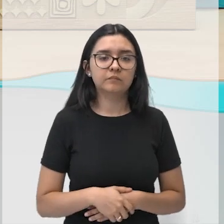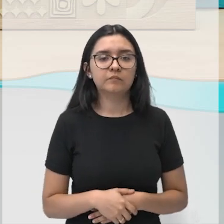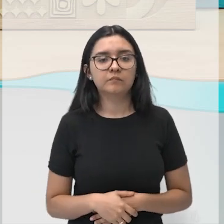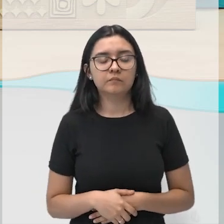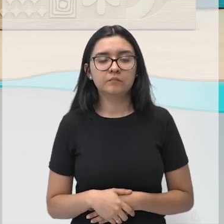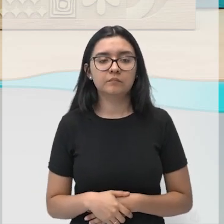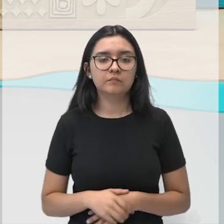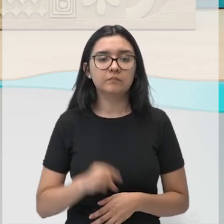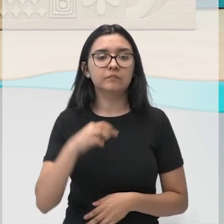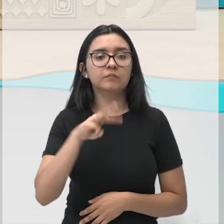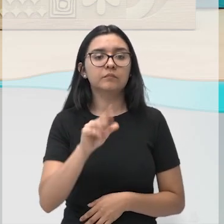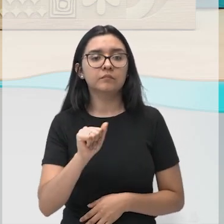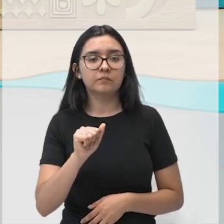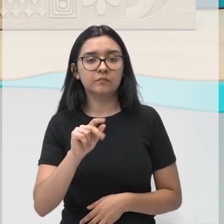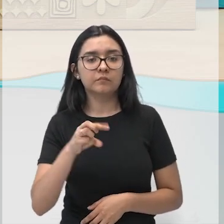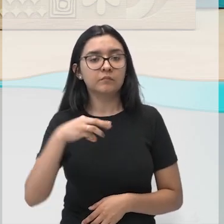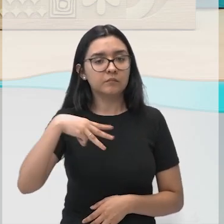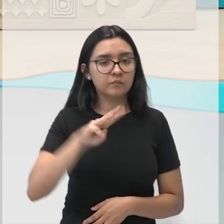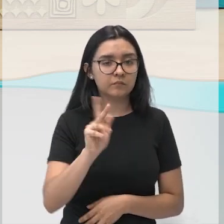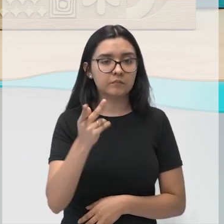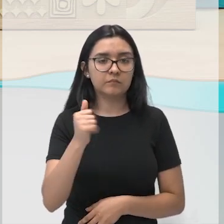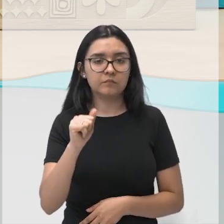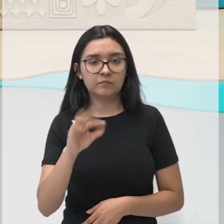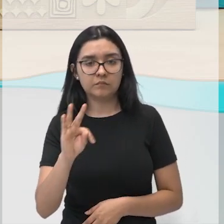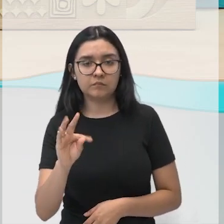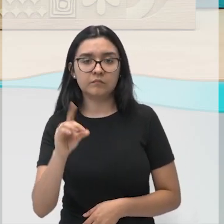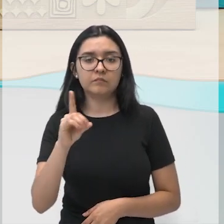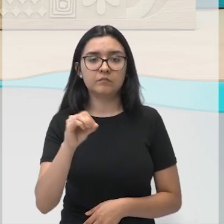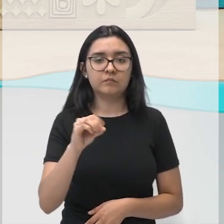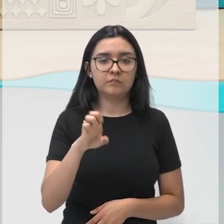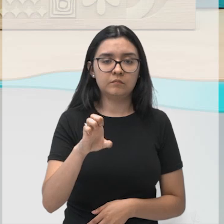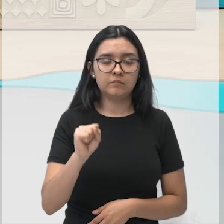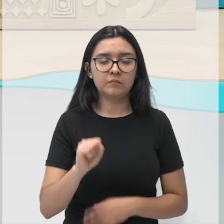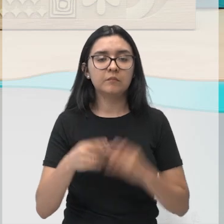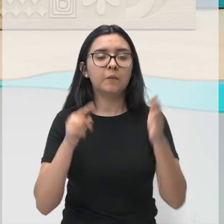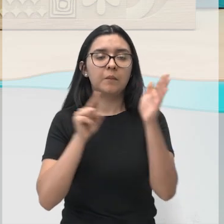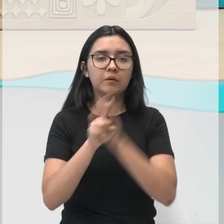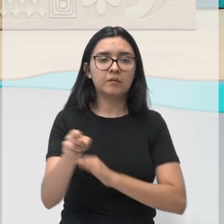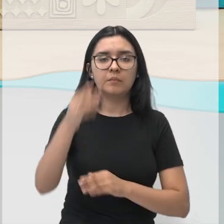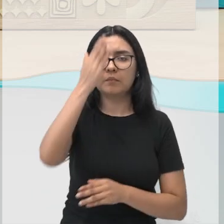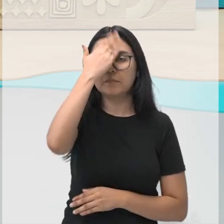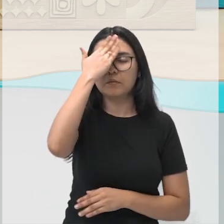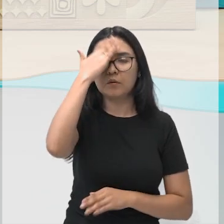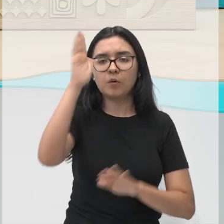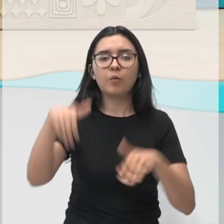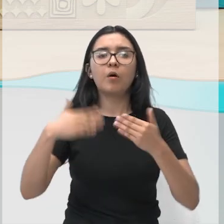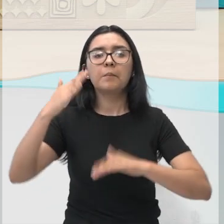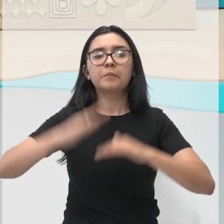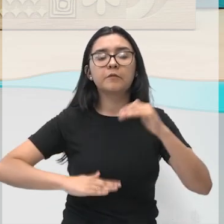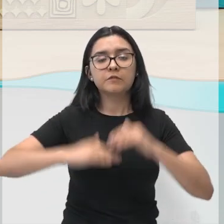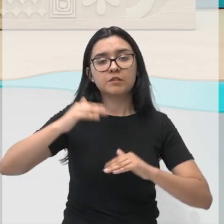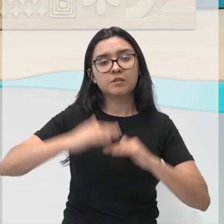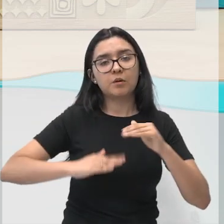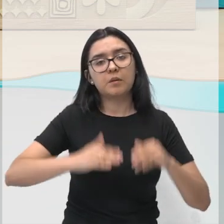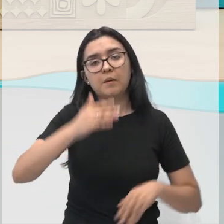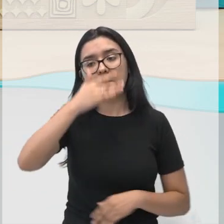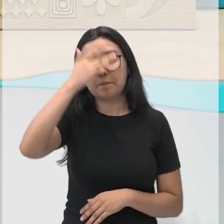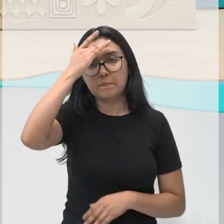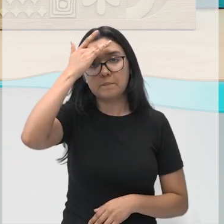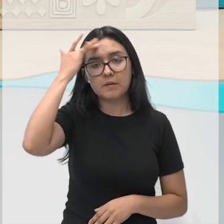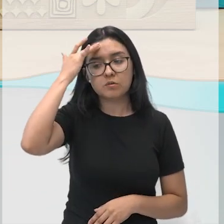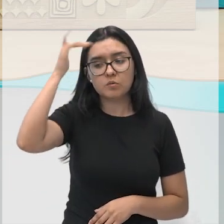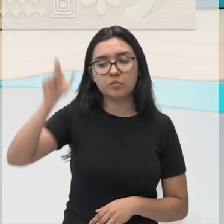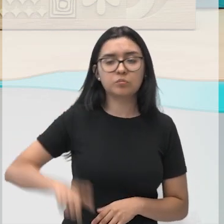she do? Eu uso para saber, para perguntar a ocupação da pessoa. Então, o que